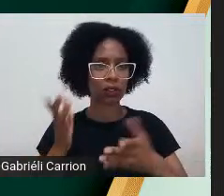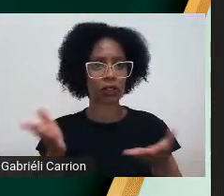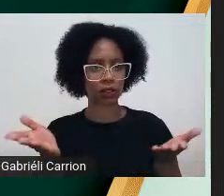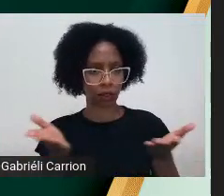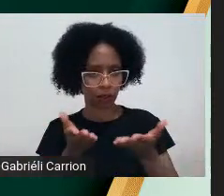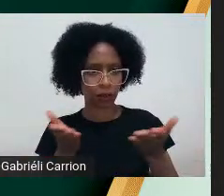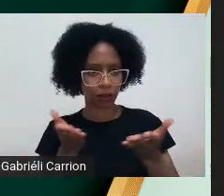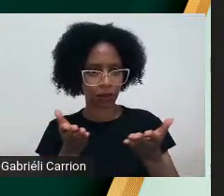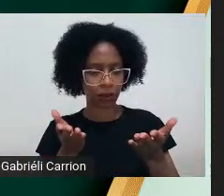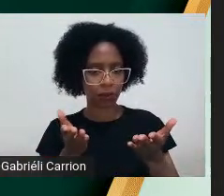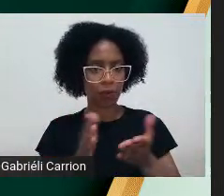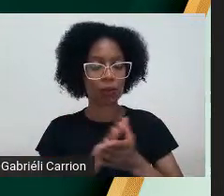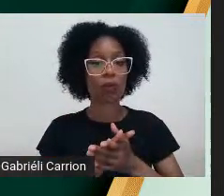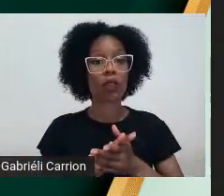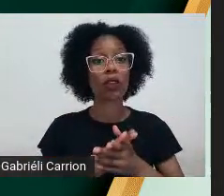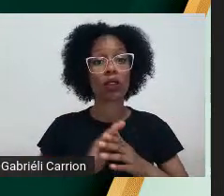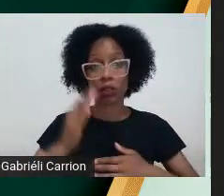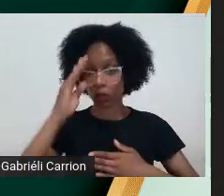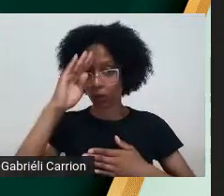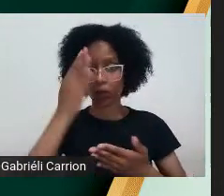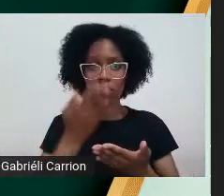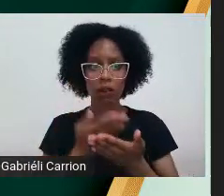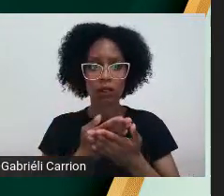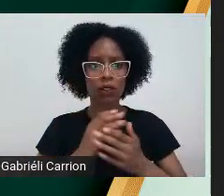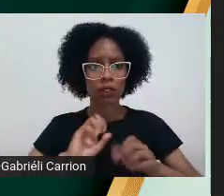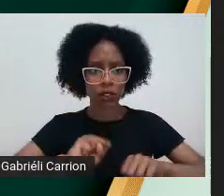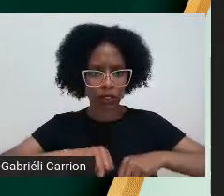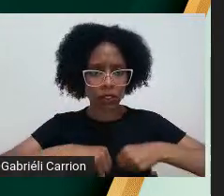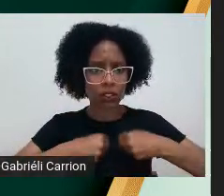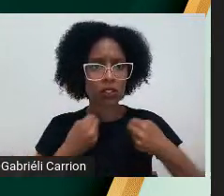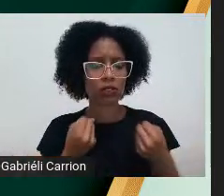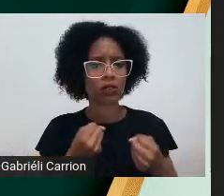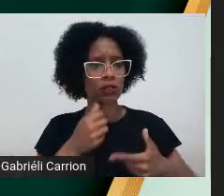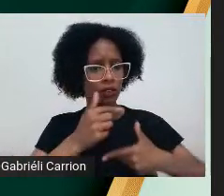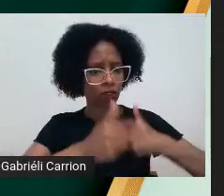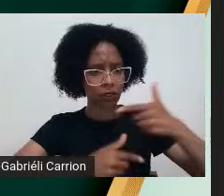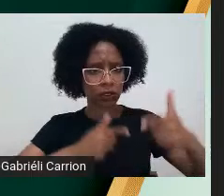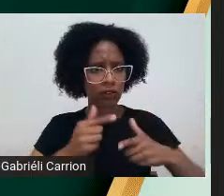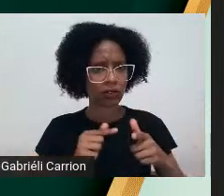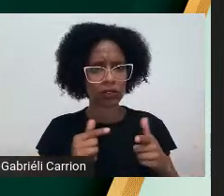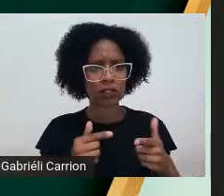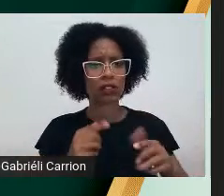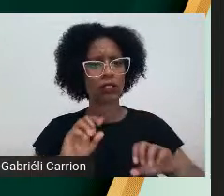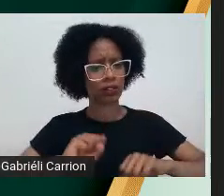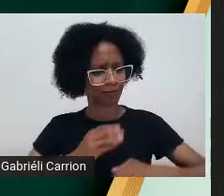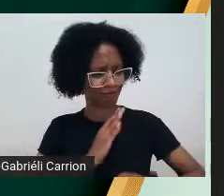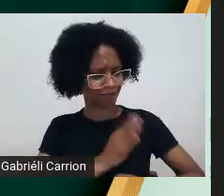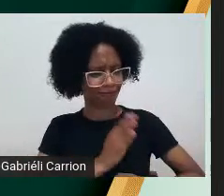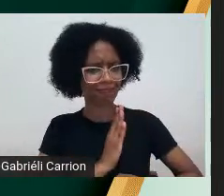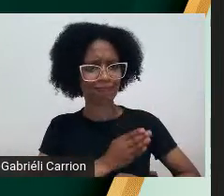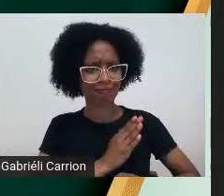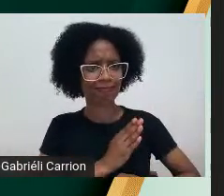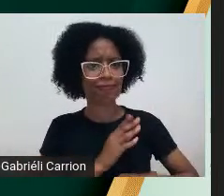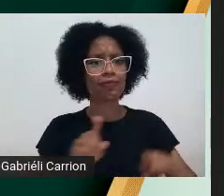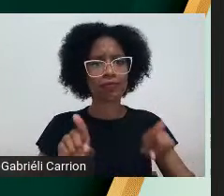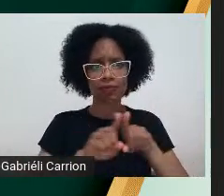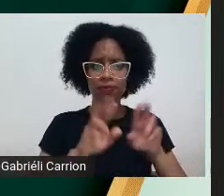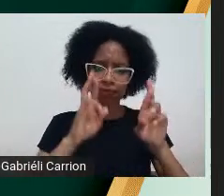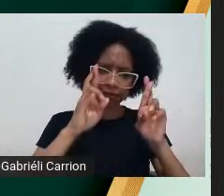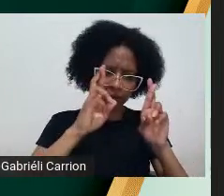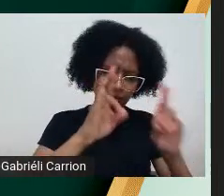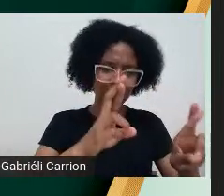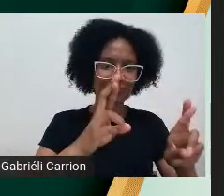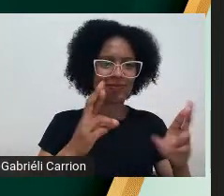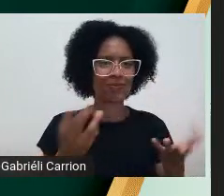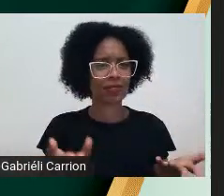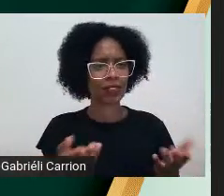da responsabilidade que me é confiada, dar à nossa terra mais do que ciência e técnica, algo vindo do coração, sabendo respeitar sua riqueza